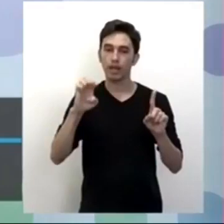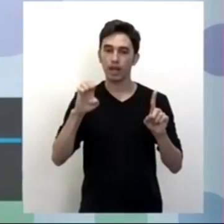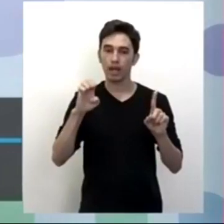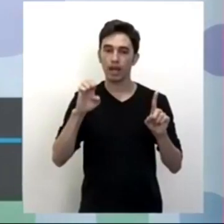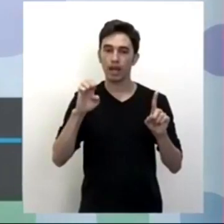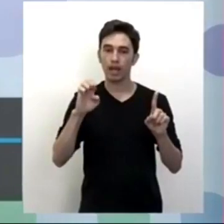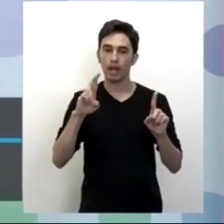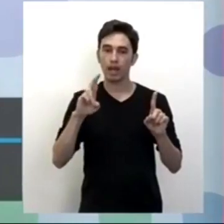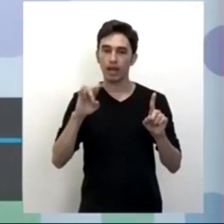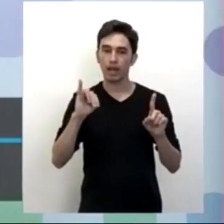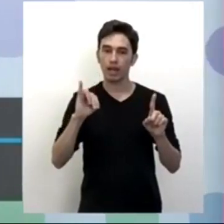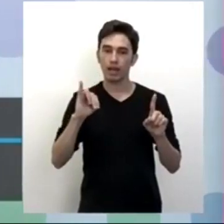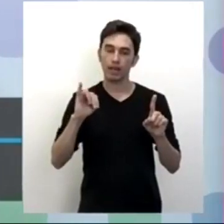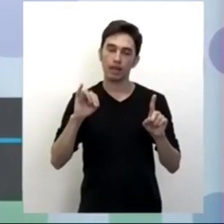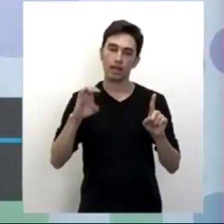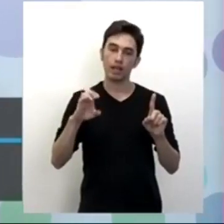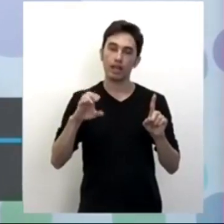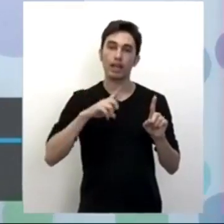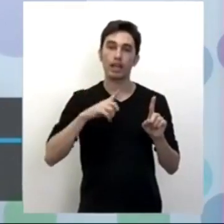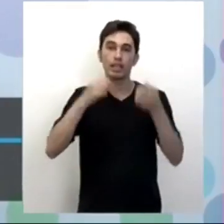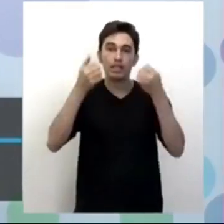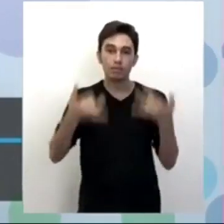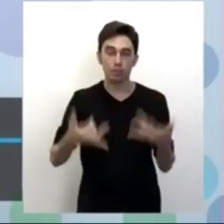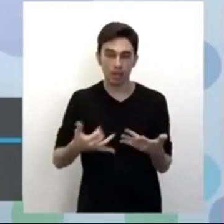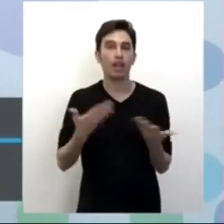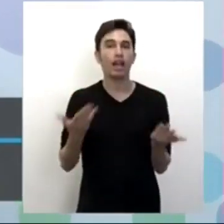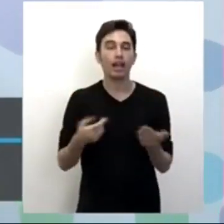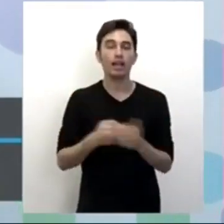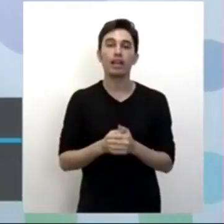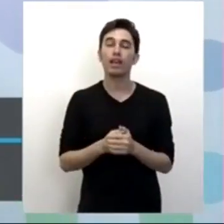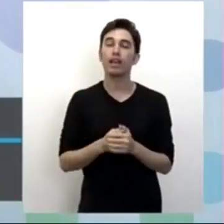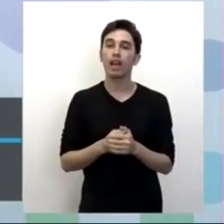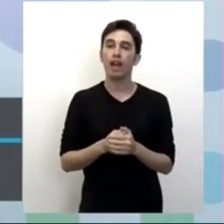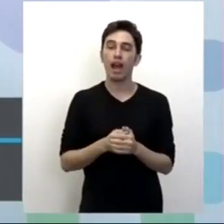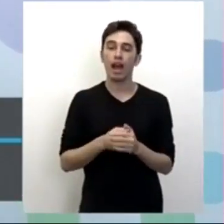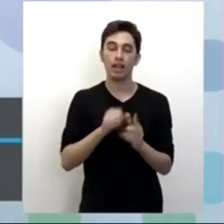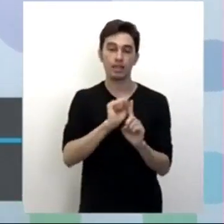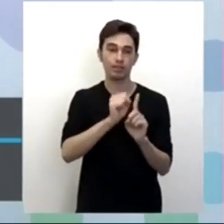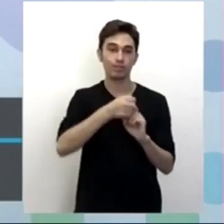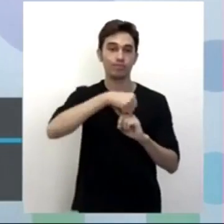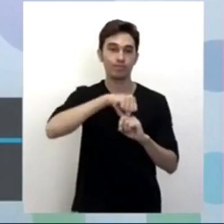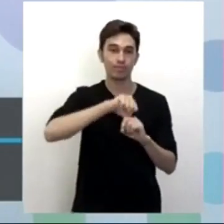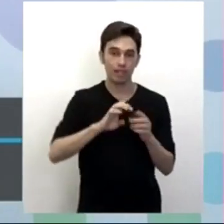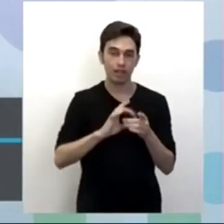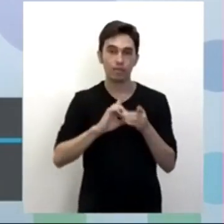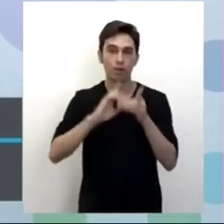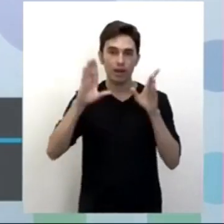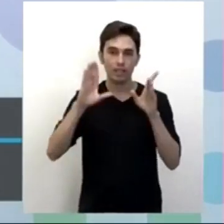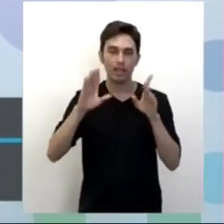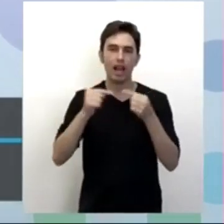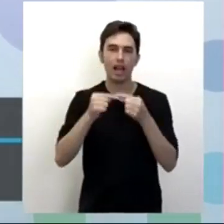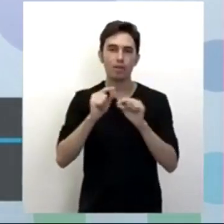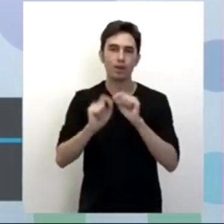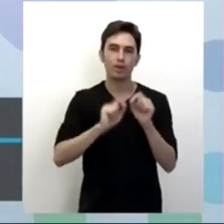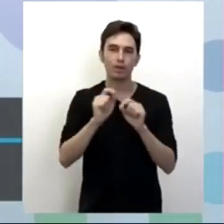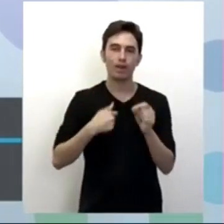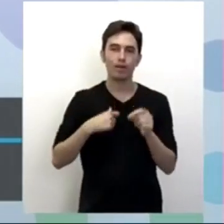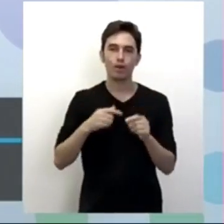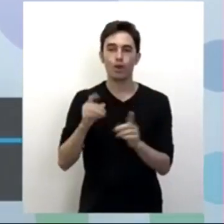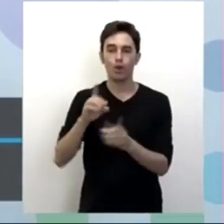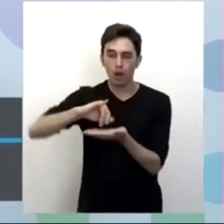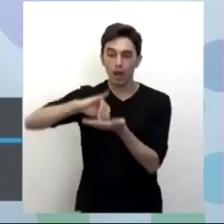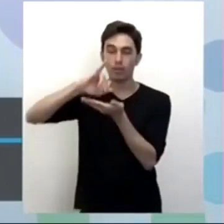Johnson Hobsbawm, quando ele fala justamente isso, que a social-democracia foi um processo de humanização do